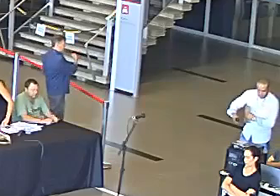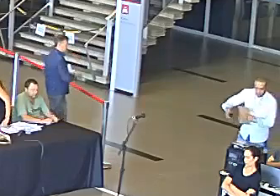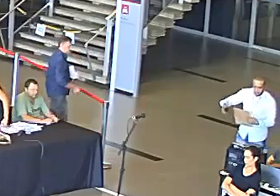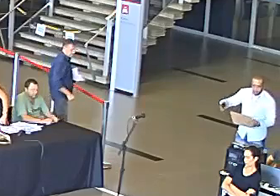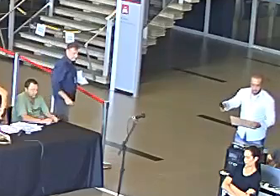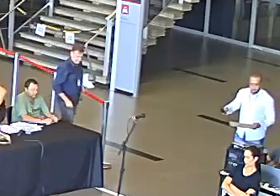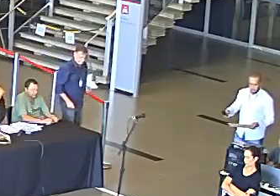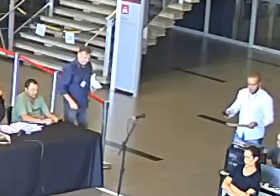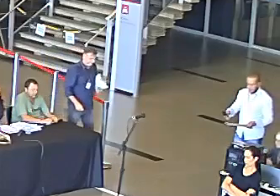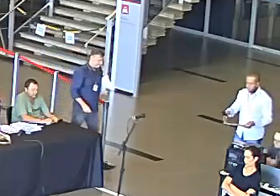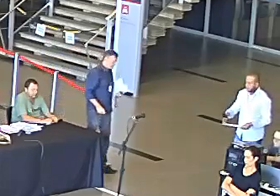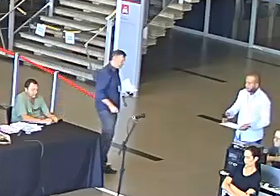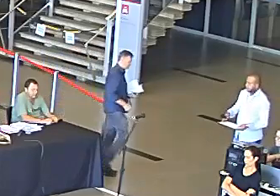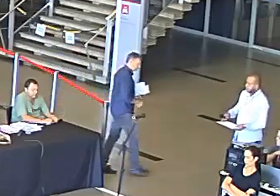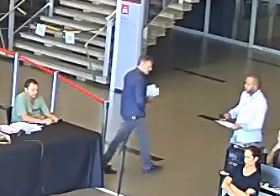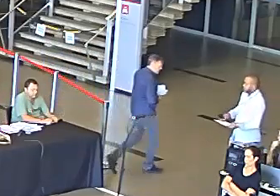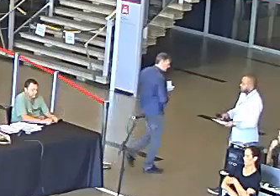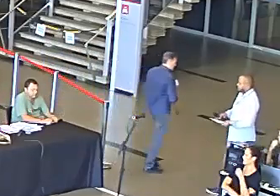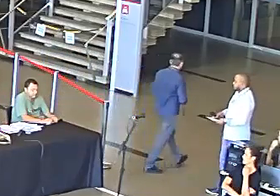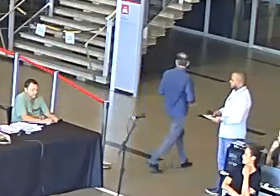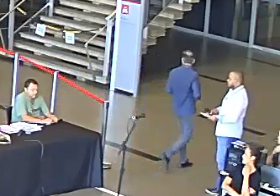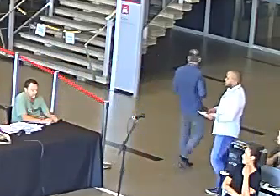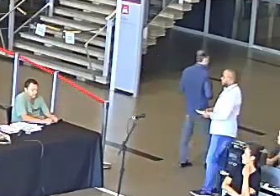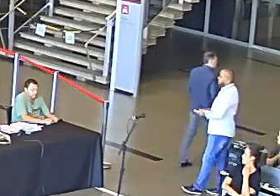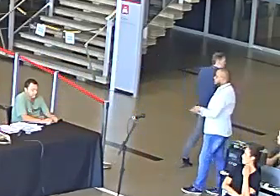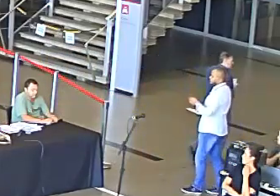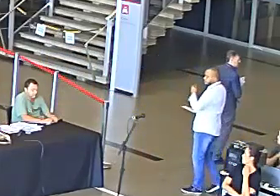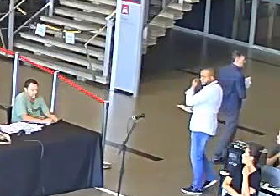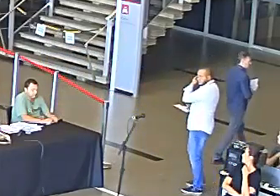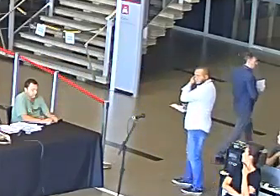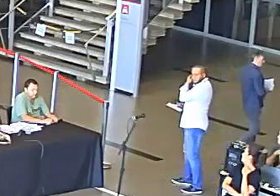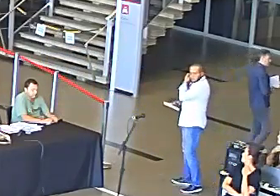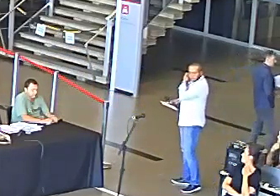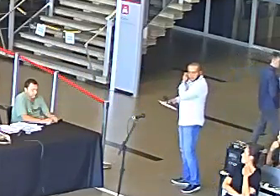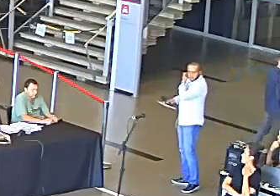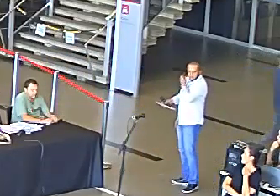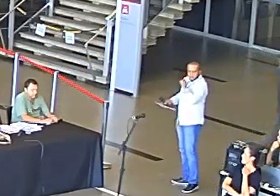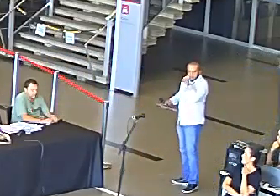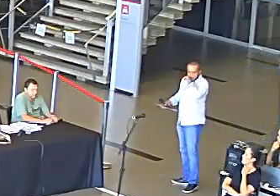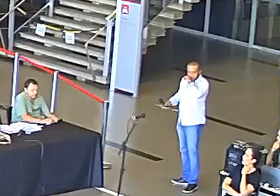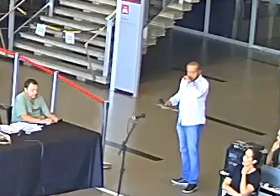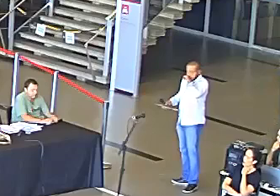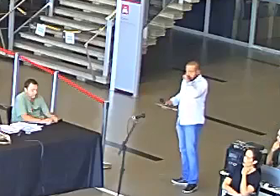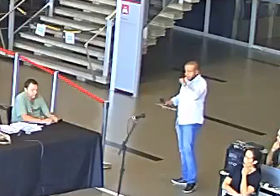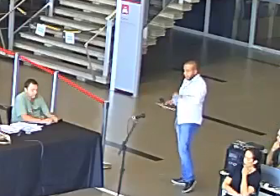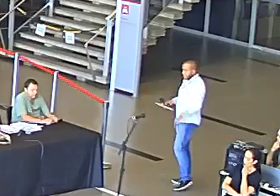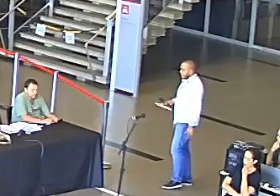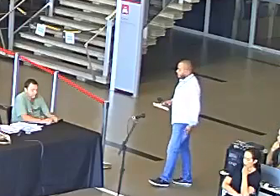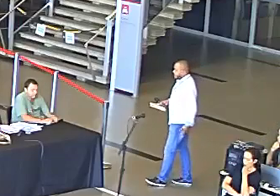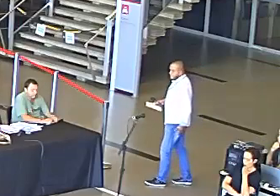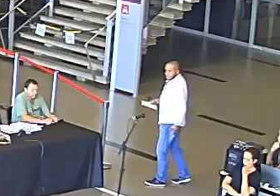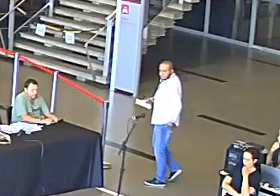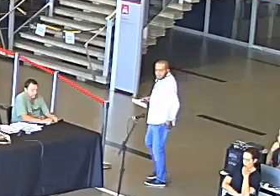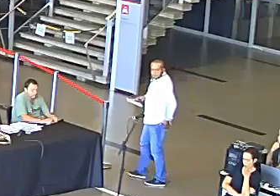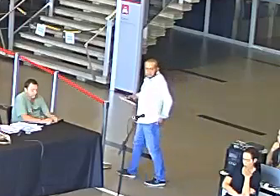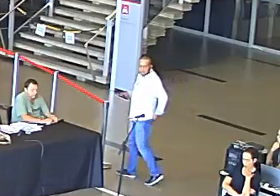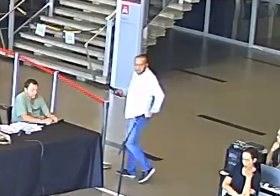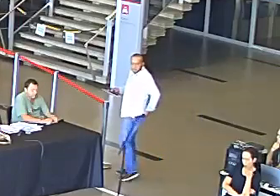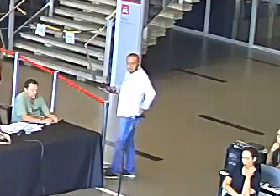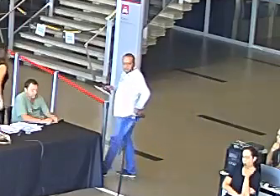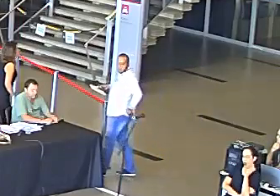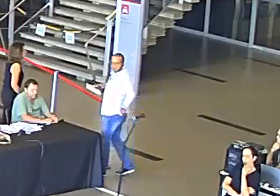de vocês vocês demandando a nossa eh Coordenadoria nós estamos aqui à disposição para que essa